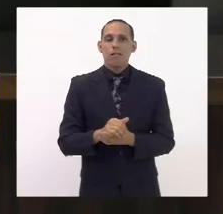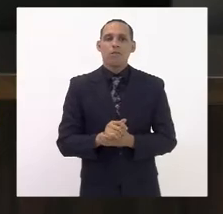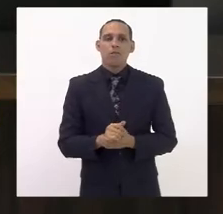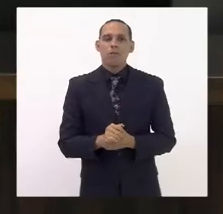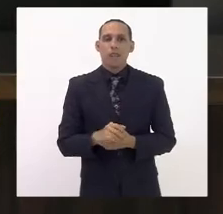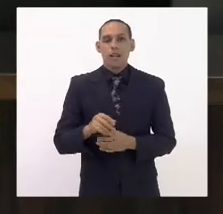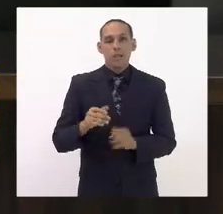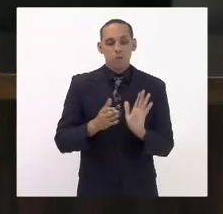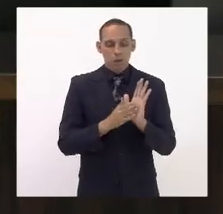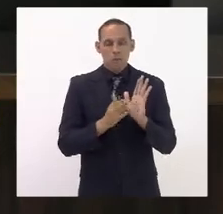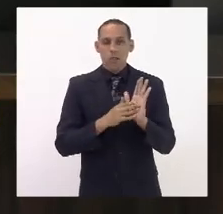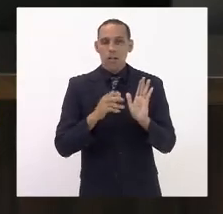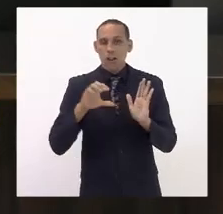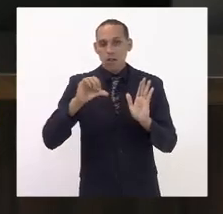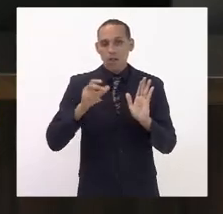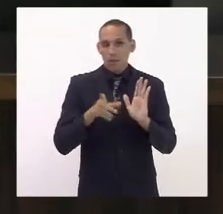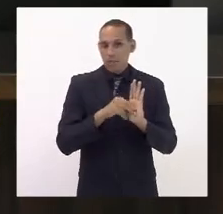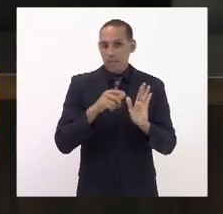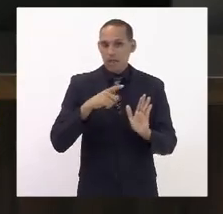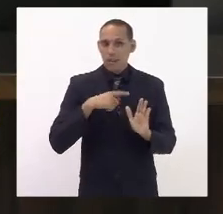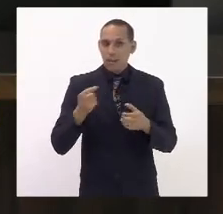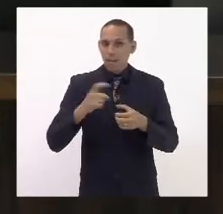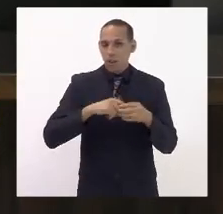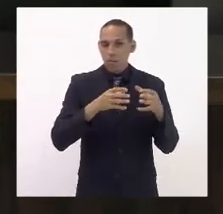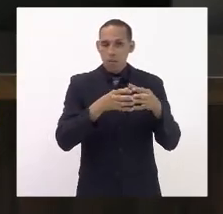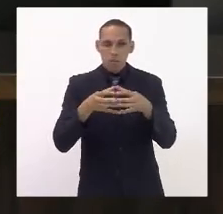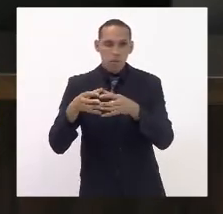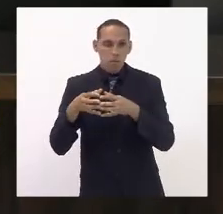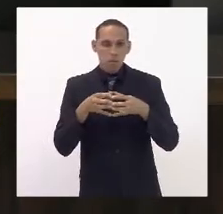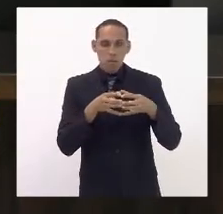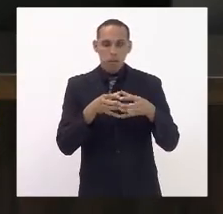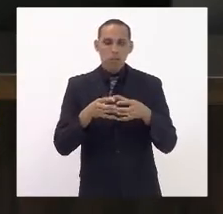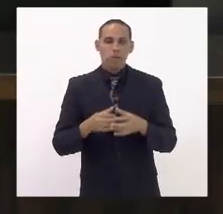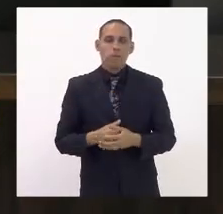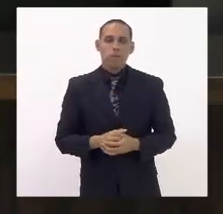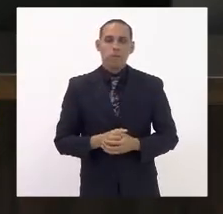presidente proposta recebeu 9 emendas e retorna às comissões.